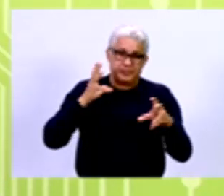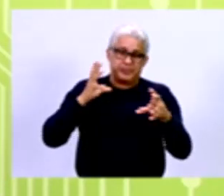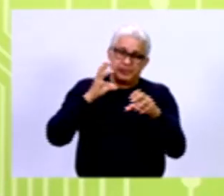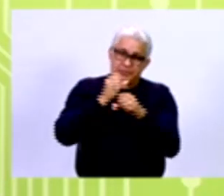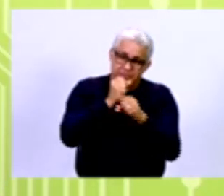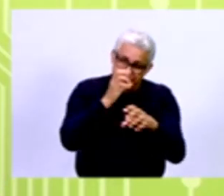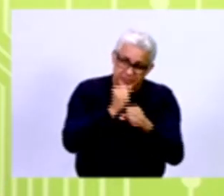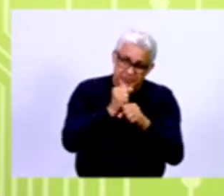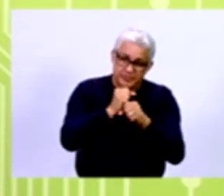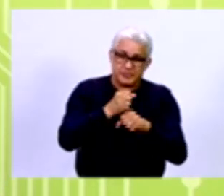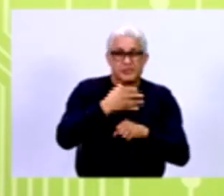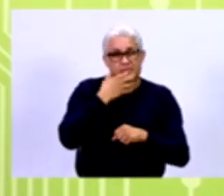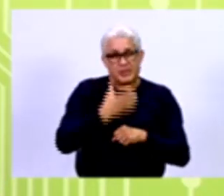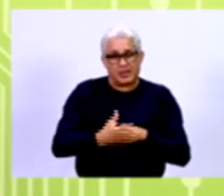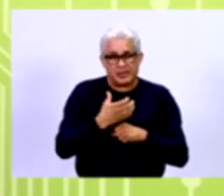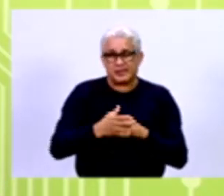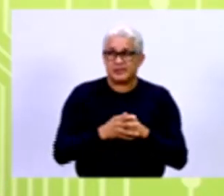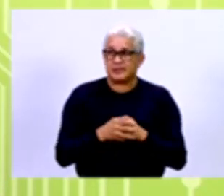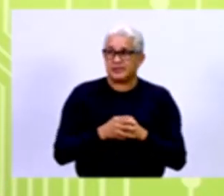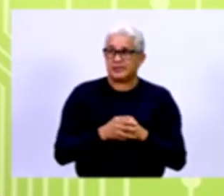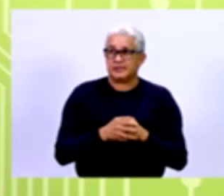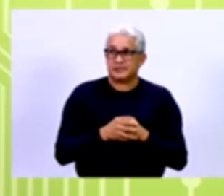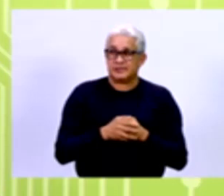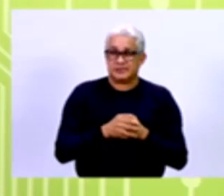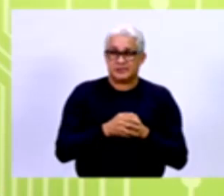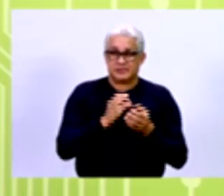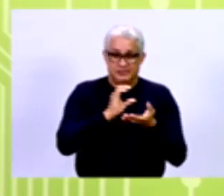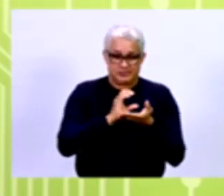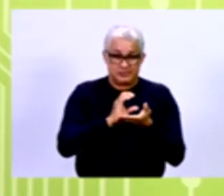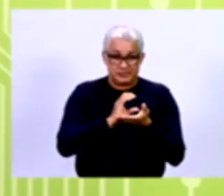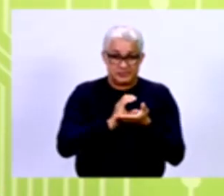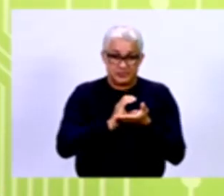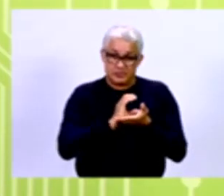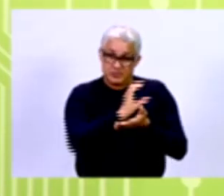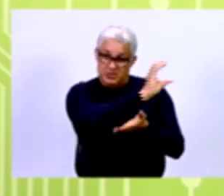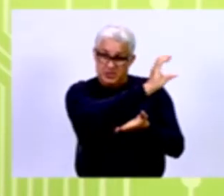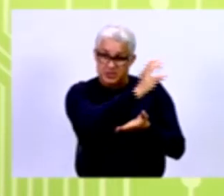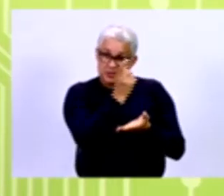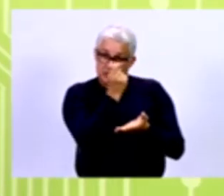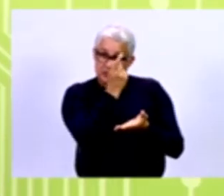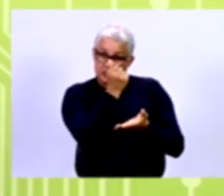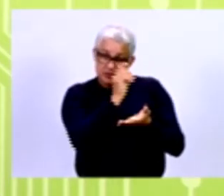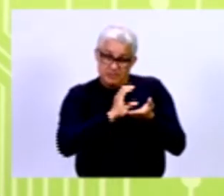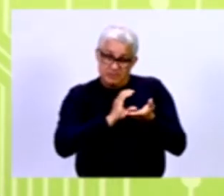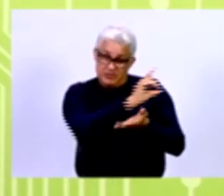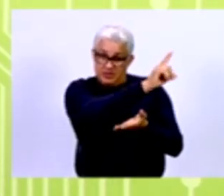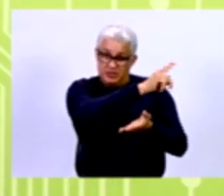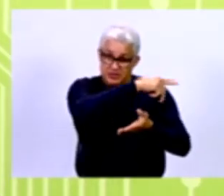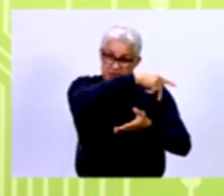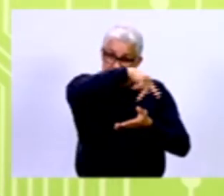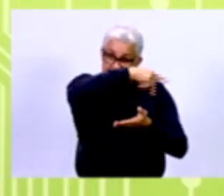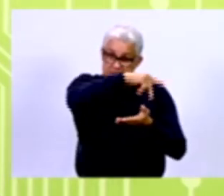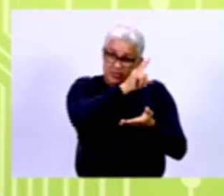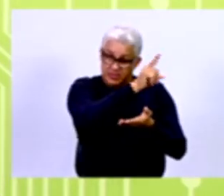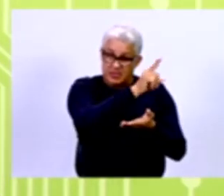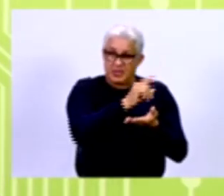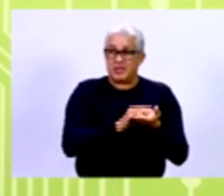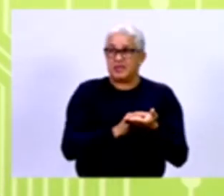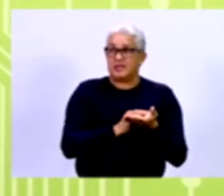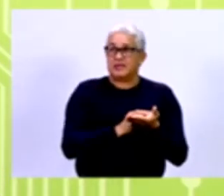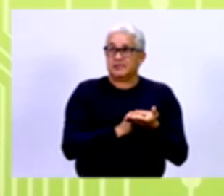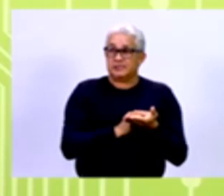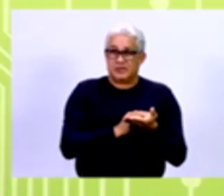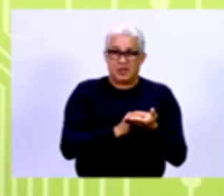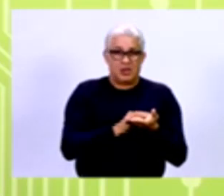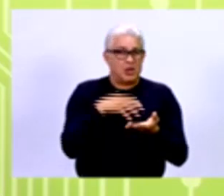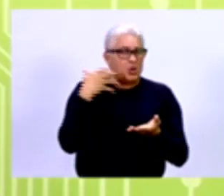ano, o valor remetido em forma de lucro para o exterior, para a sede dessas multinacionais, é